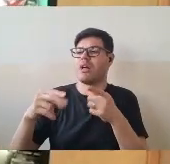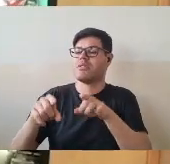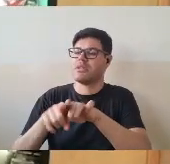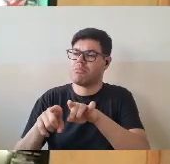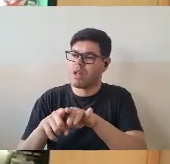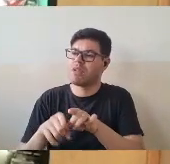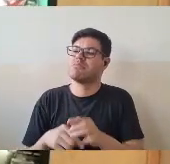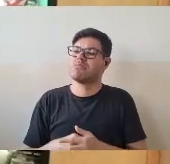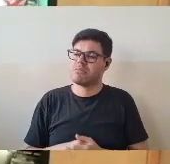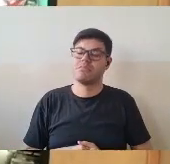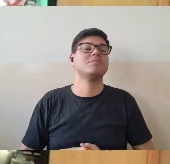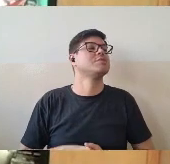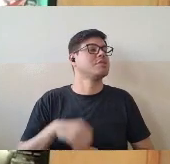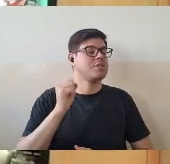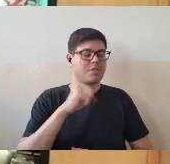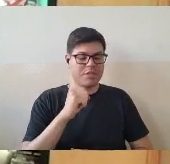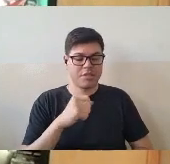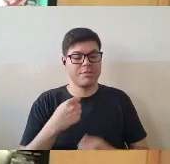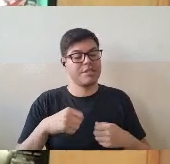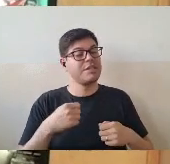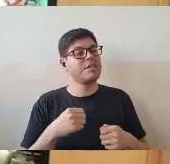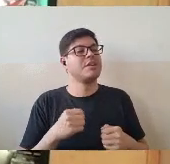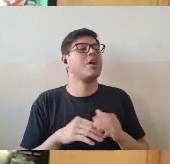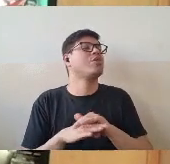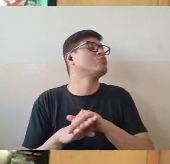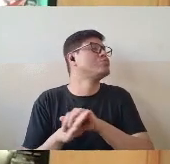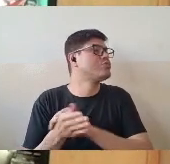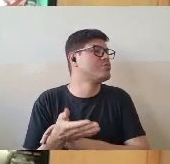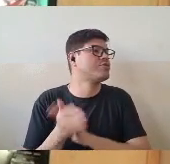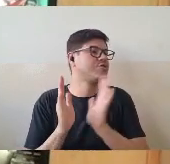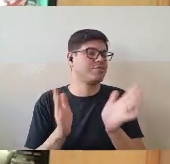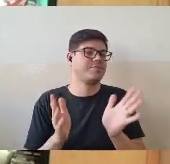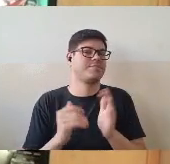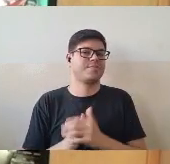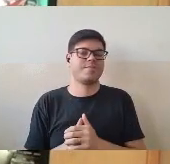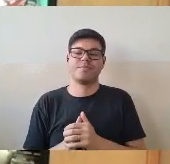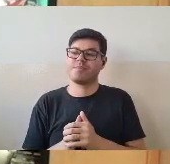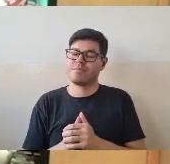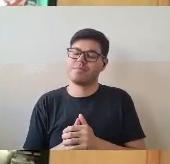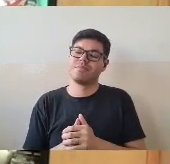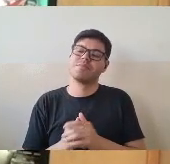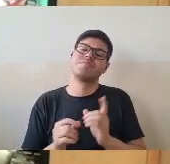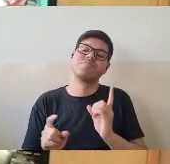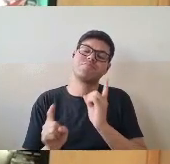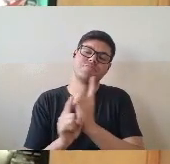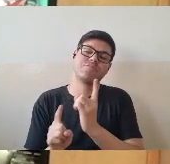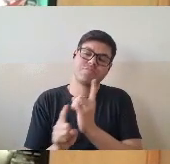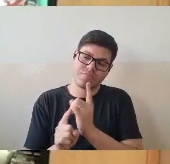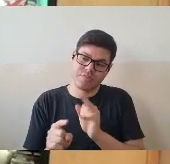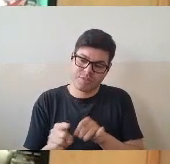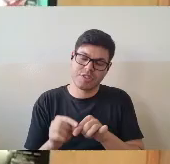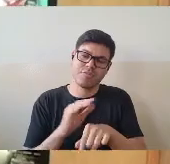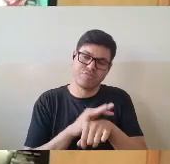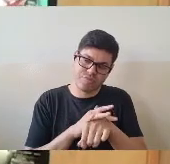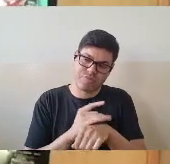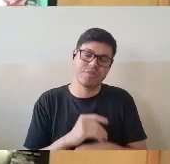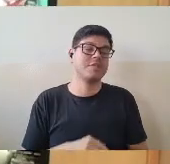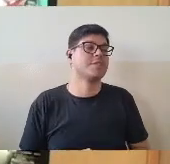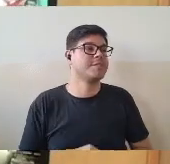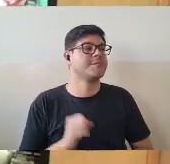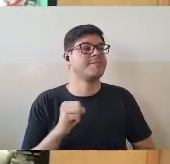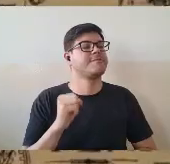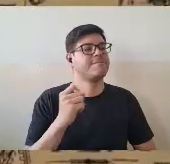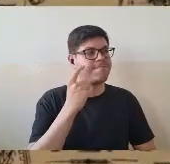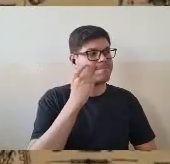as patologias. Ah, sim, às vezes até, para você ter ideia, uma vez uma criança reclamando de corrimento, foi lá no